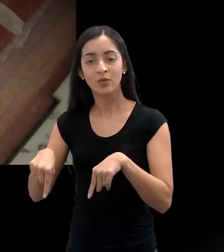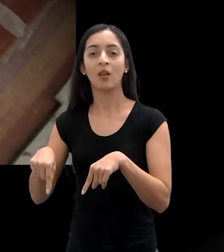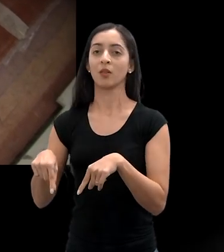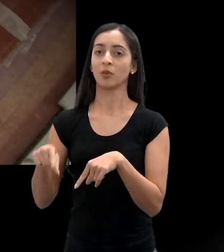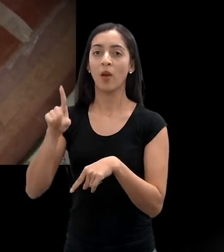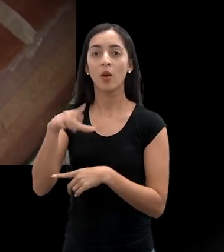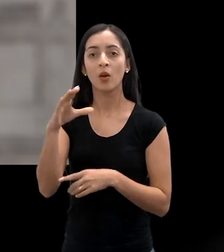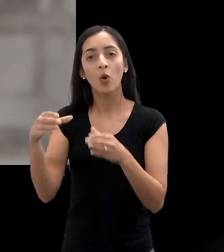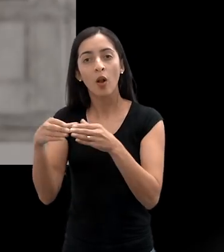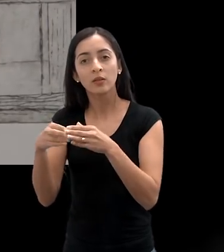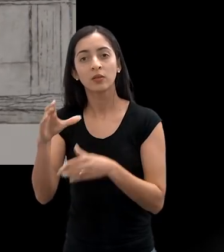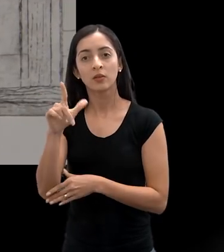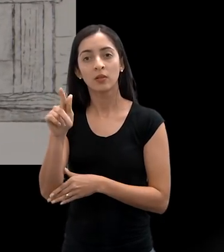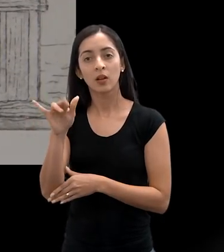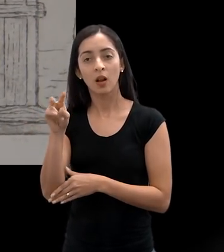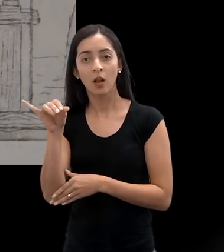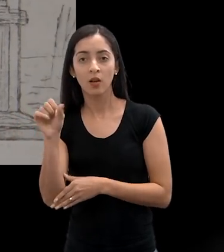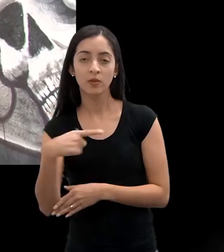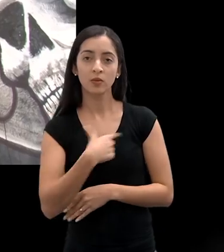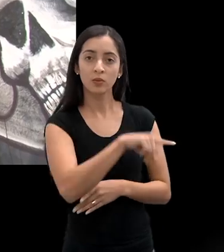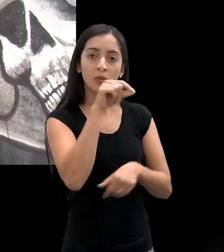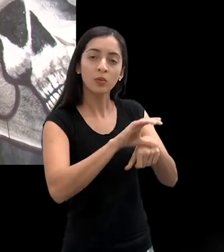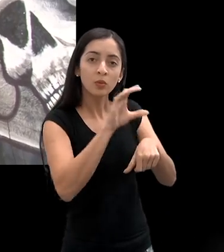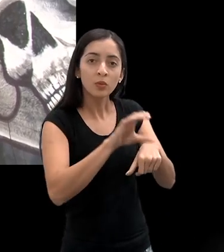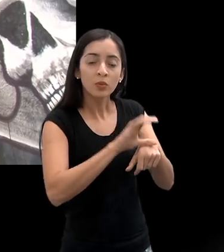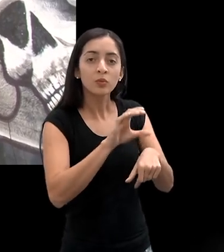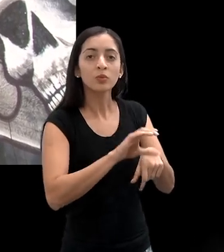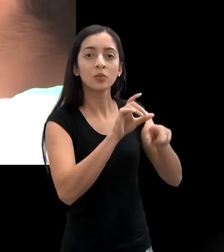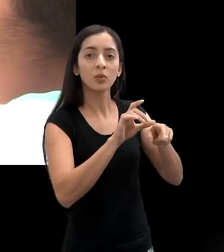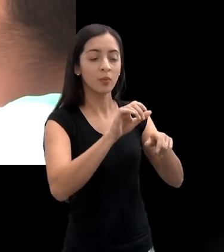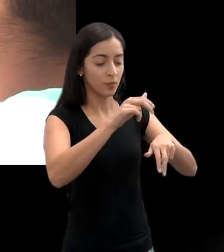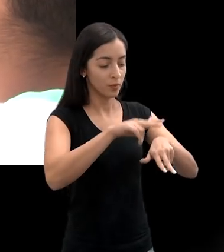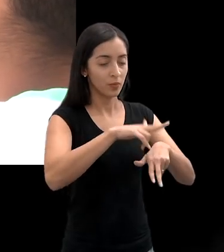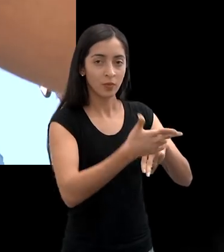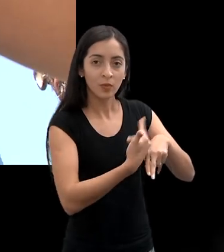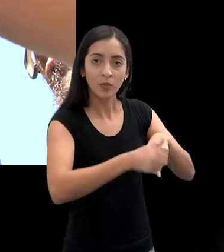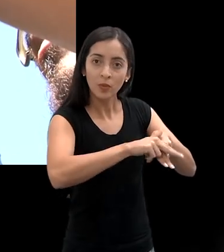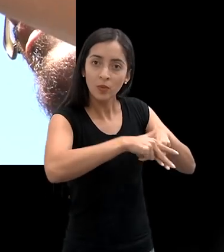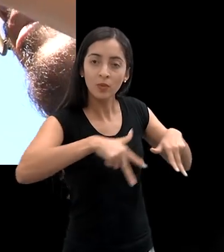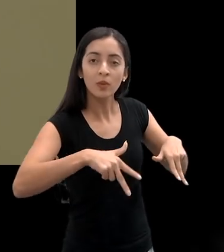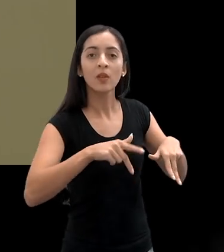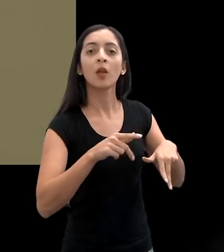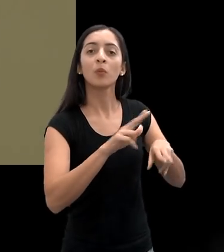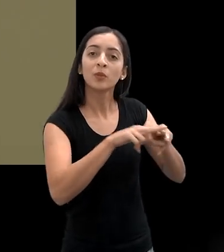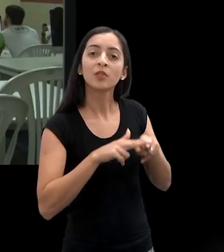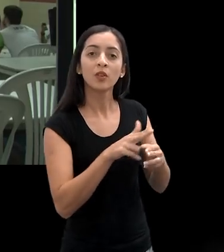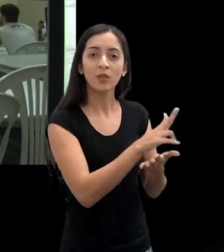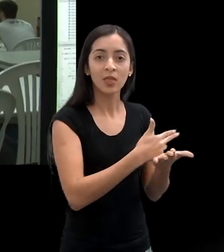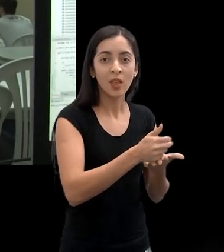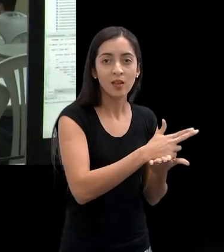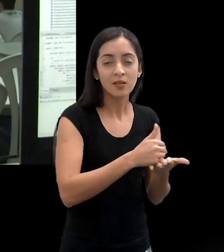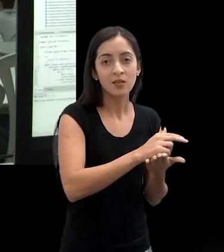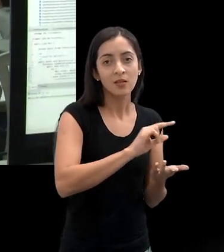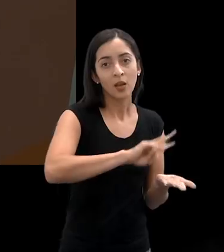de extensão, né? Que é o Gravos, o coletivo Gravos, né? Eu entrei no curso de computação gráfica justamente para pegar a parte de desenho,